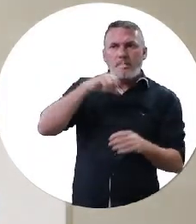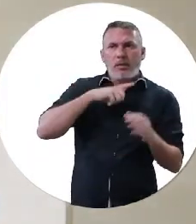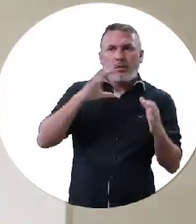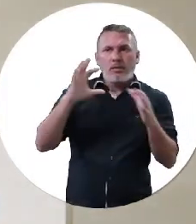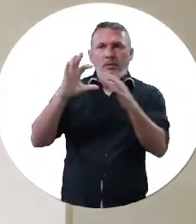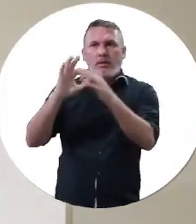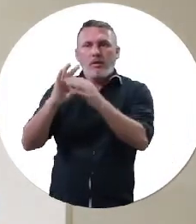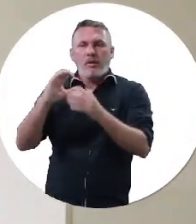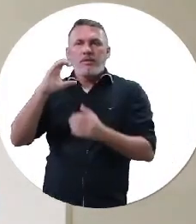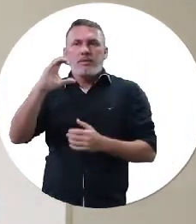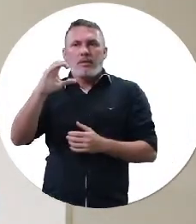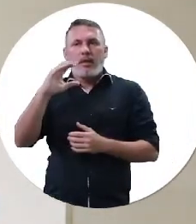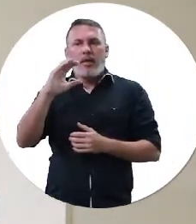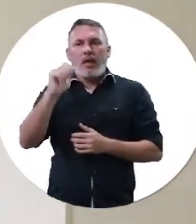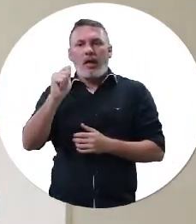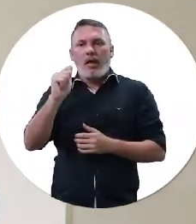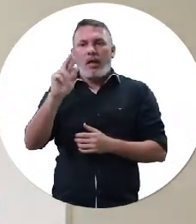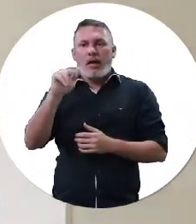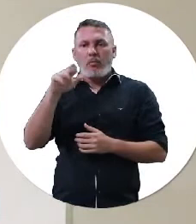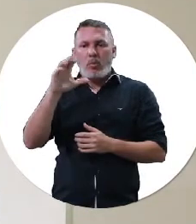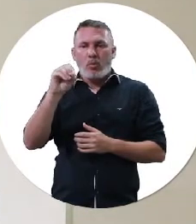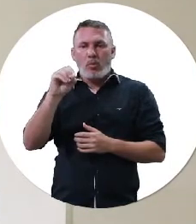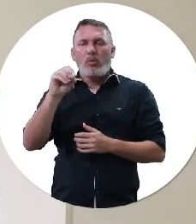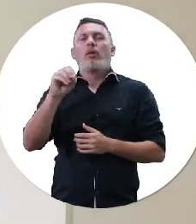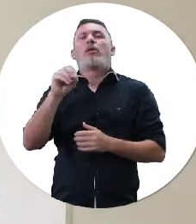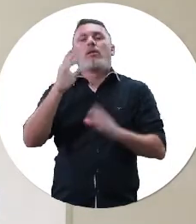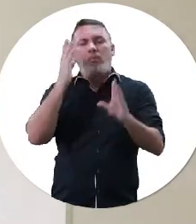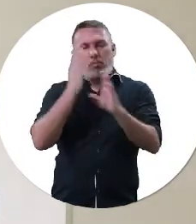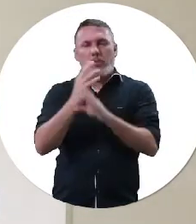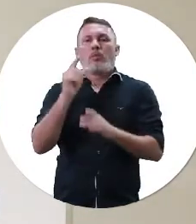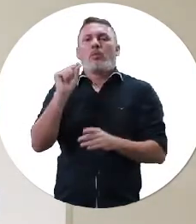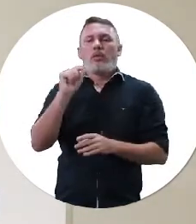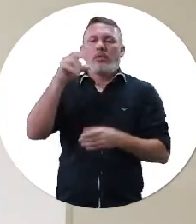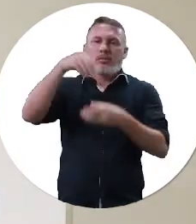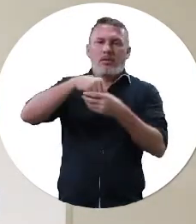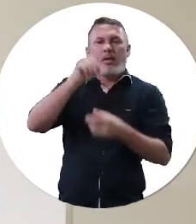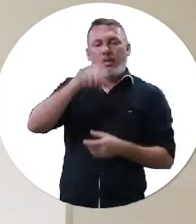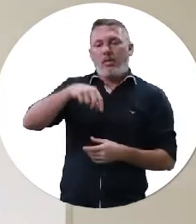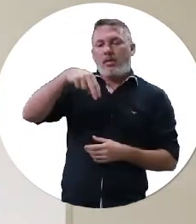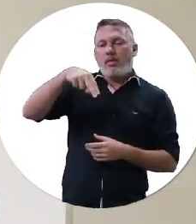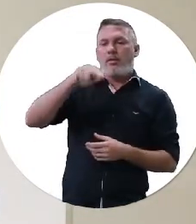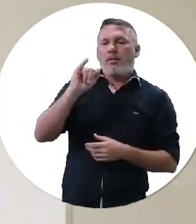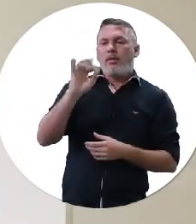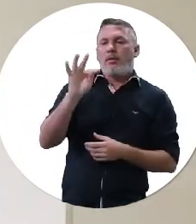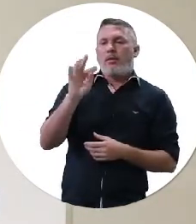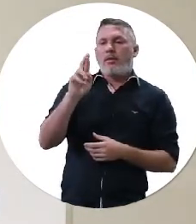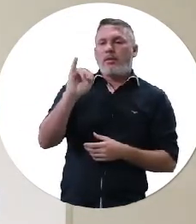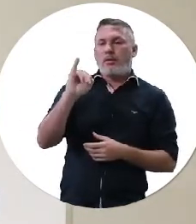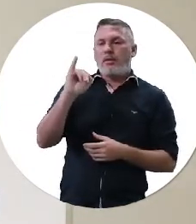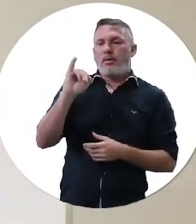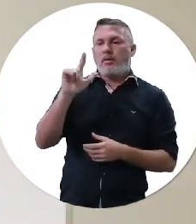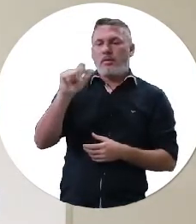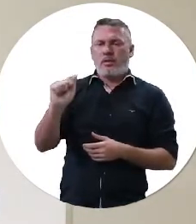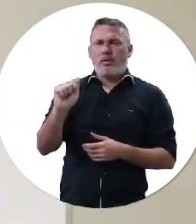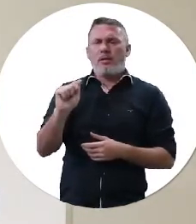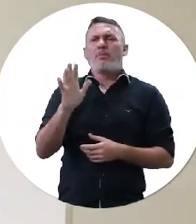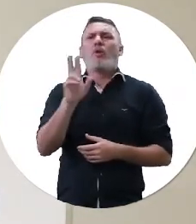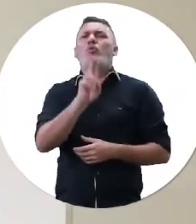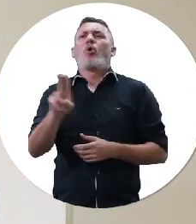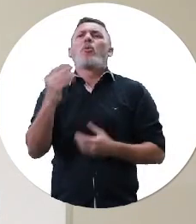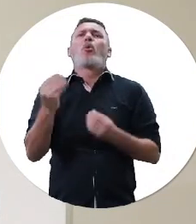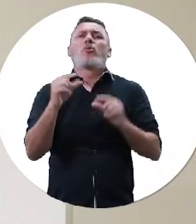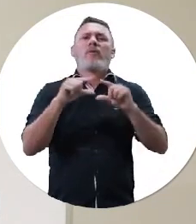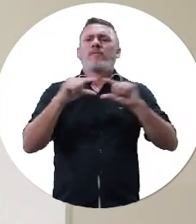carbônica, eu tenho uma nitrila. Como é que eu dou o nome? Dê nome ao hidrocarboneto.